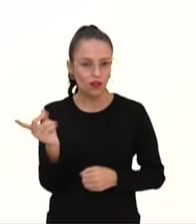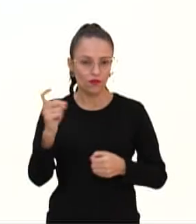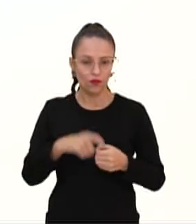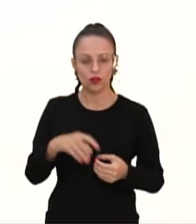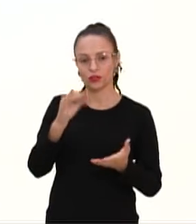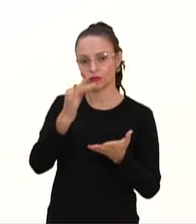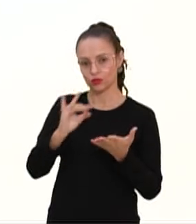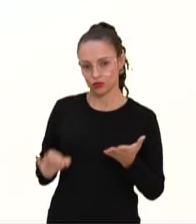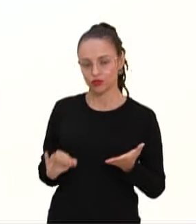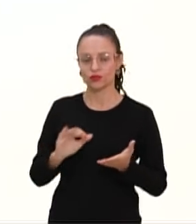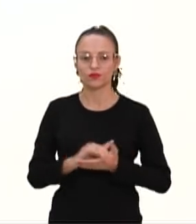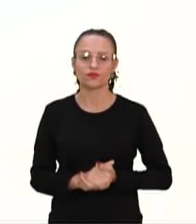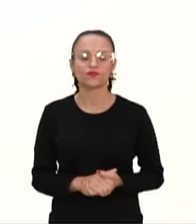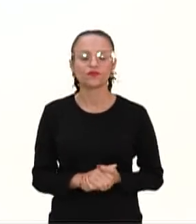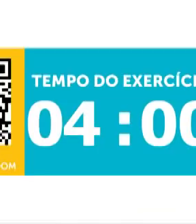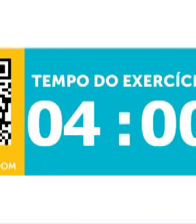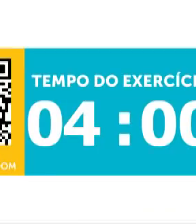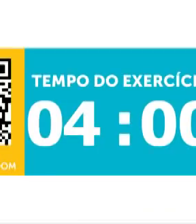corrigindo o exercício.